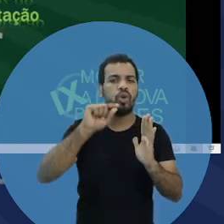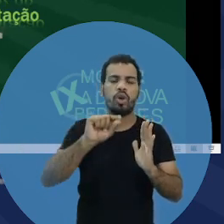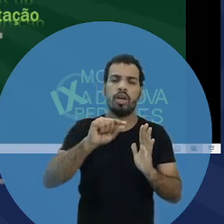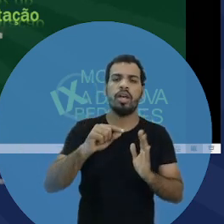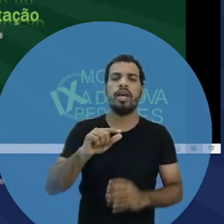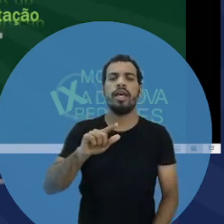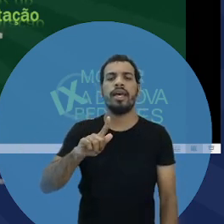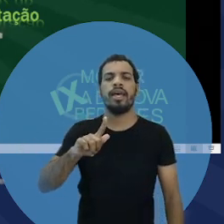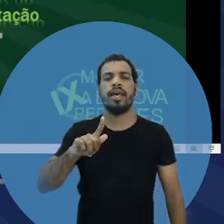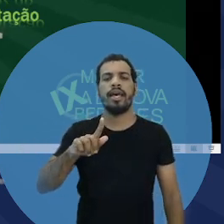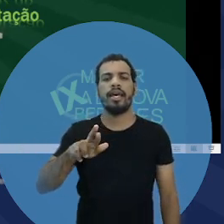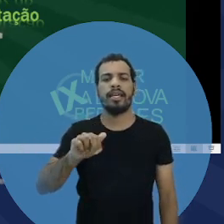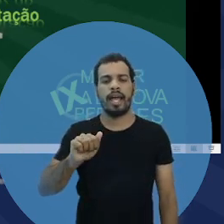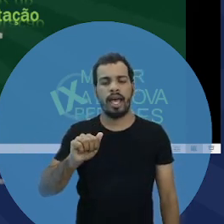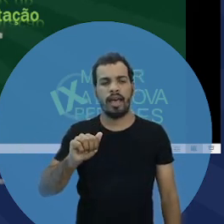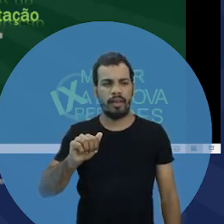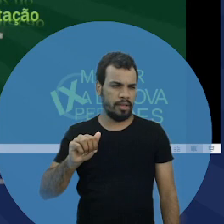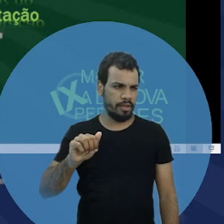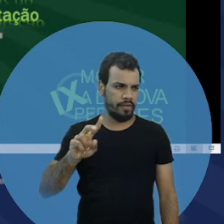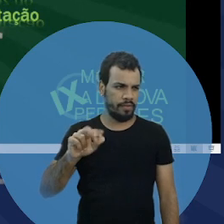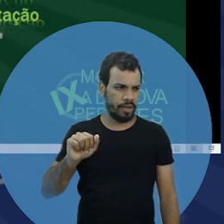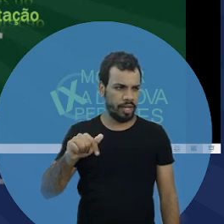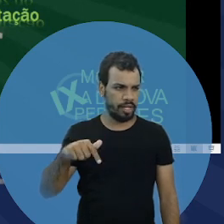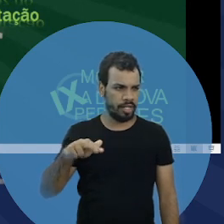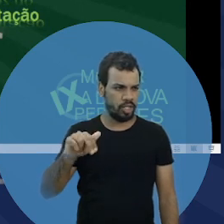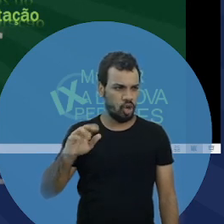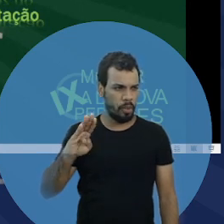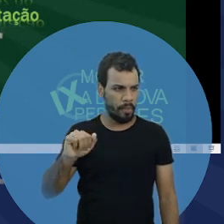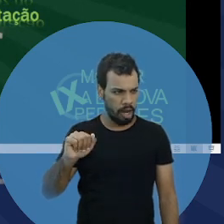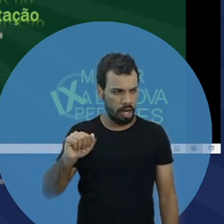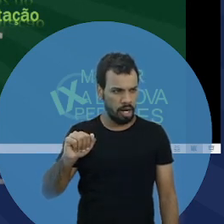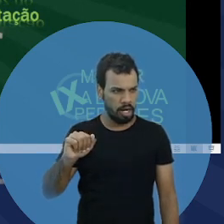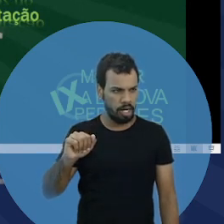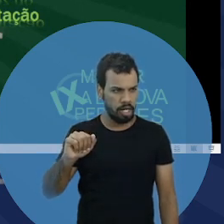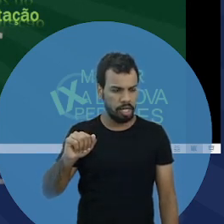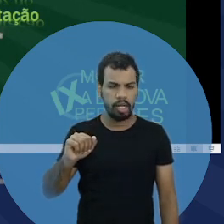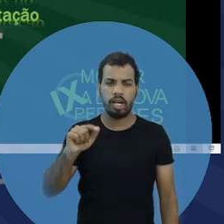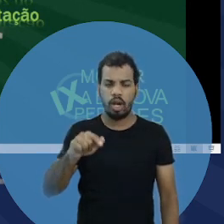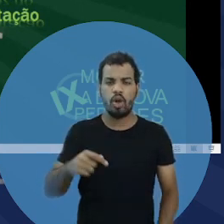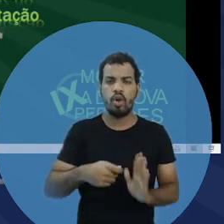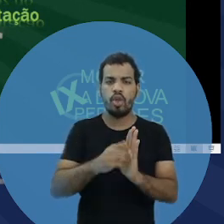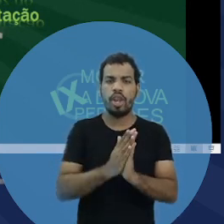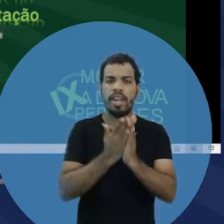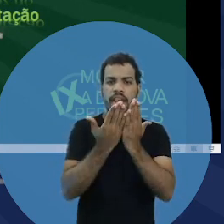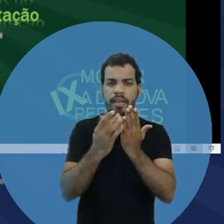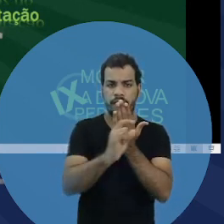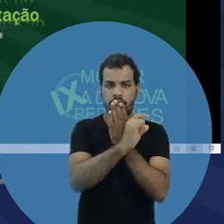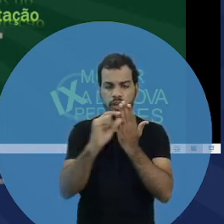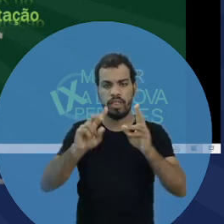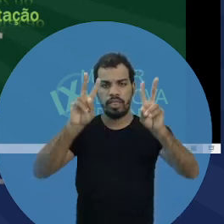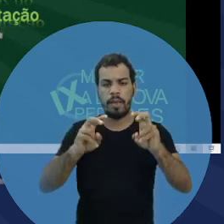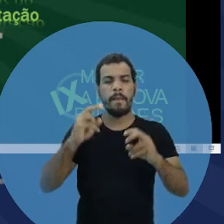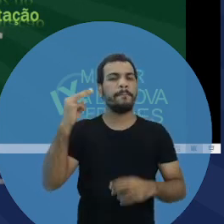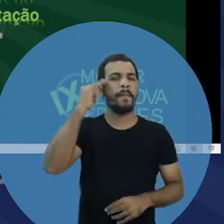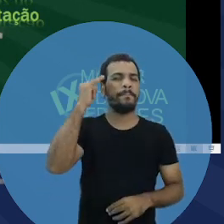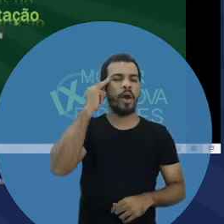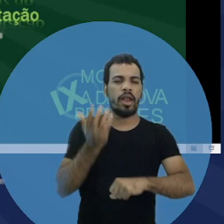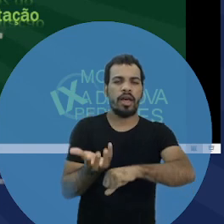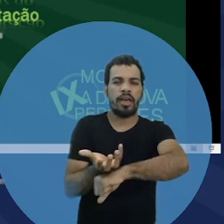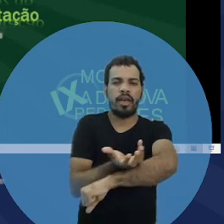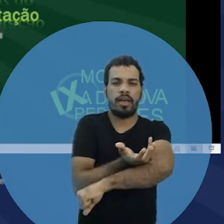né? Ela escreveu o livro Memórias de Plantação, certo? Então, nesse